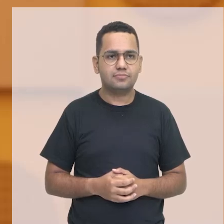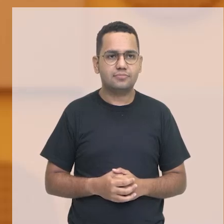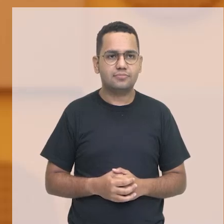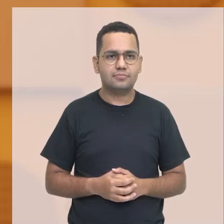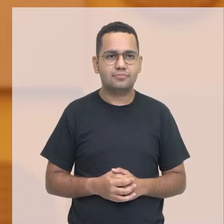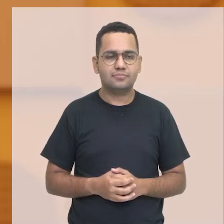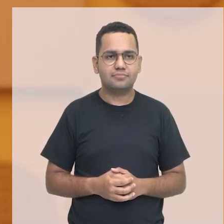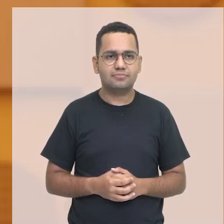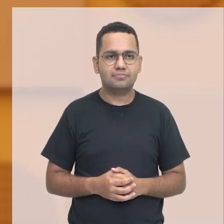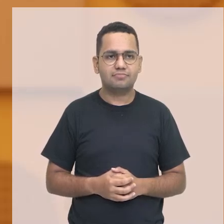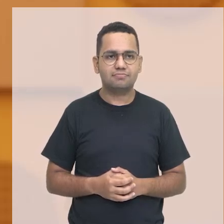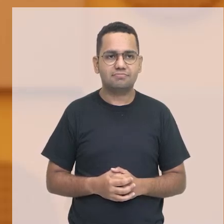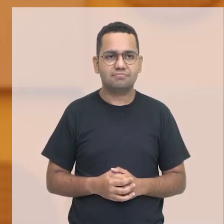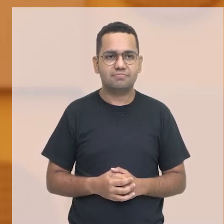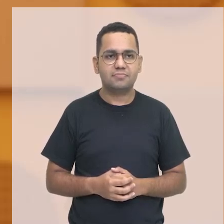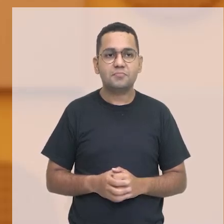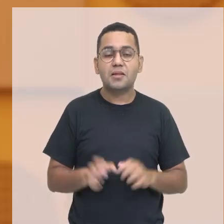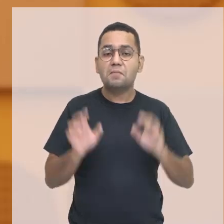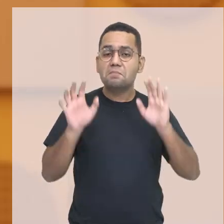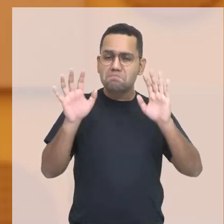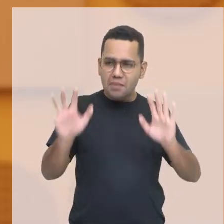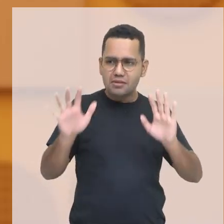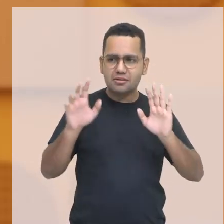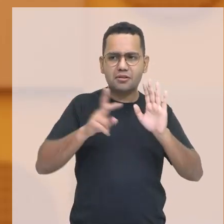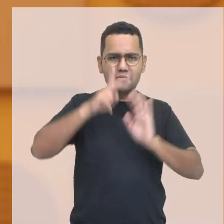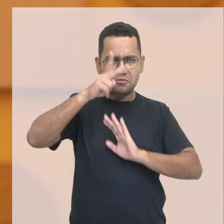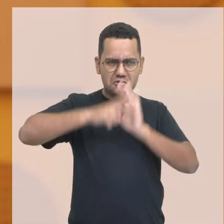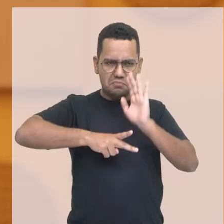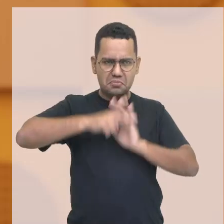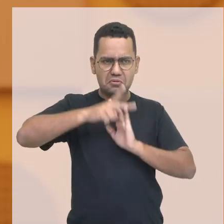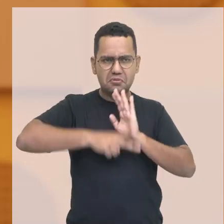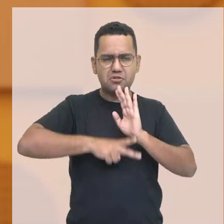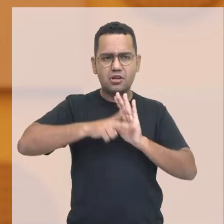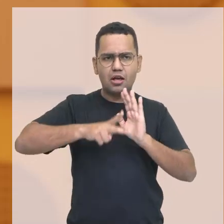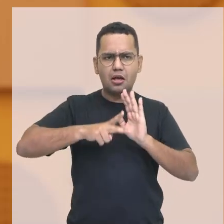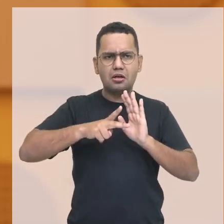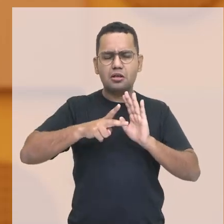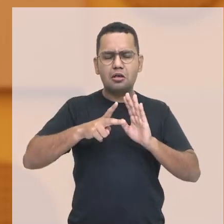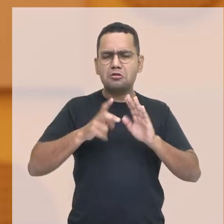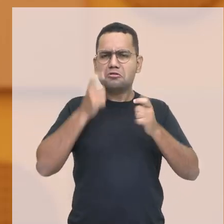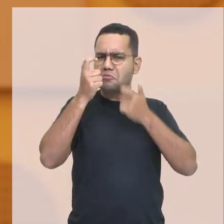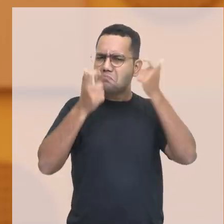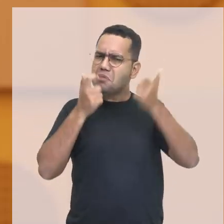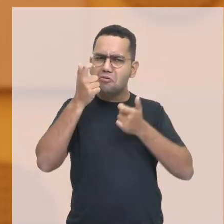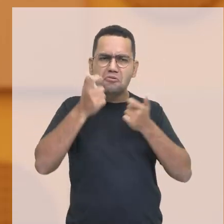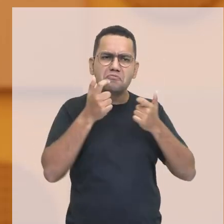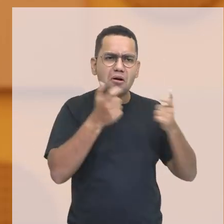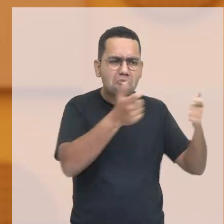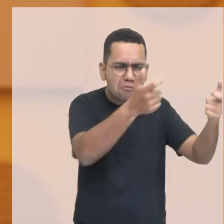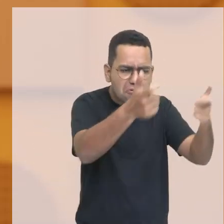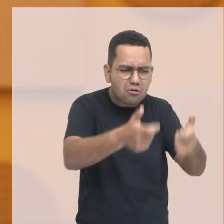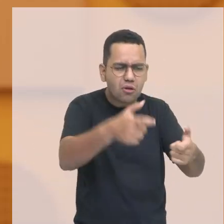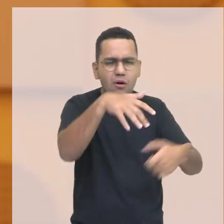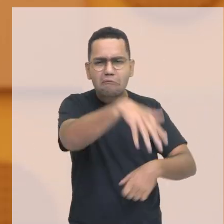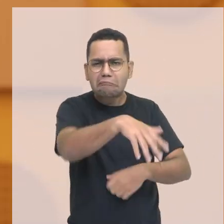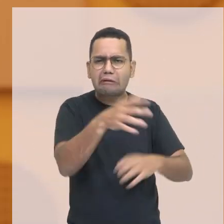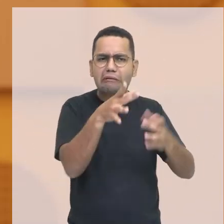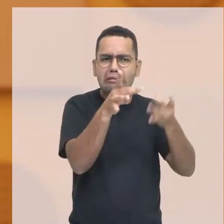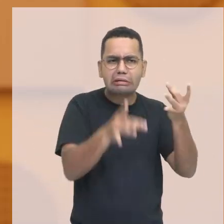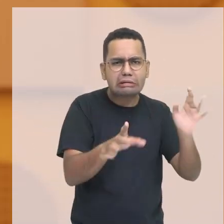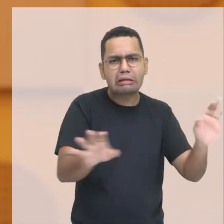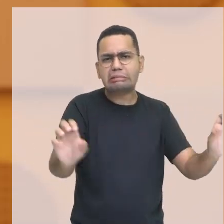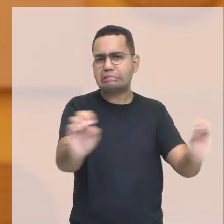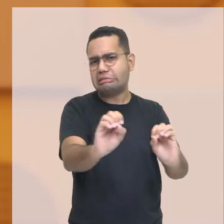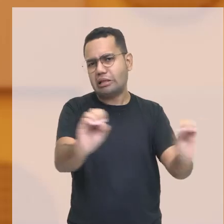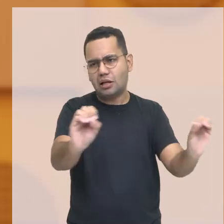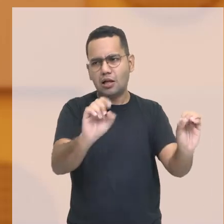galera, esses projetos não levavam em consideração a peculiaridade da região. As pessoas que moravam aqui não